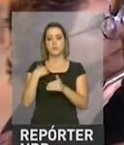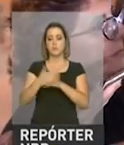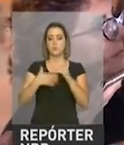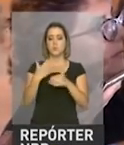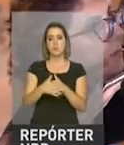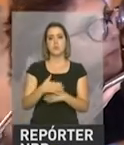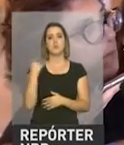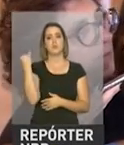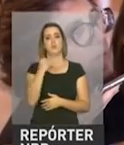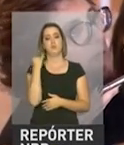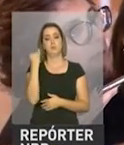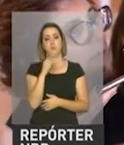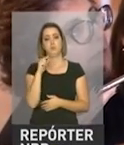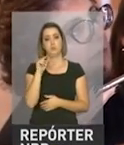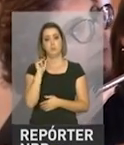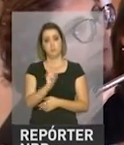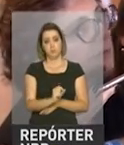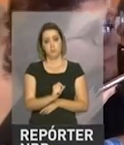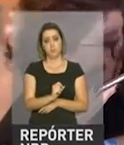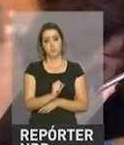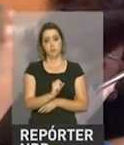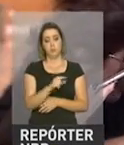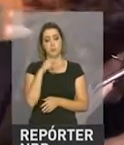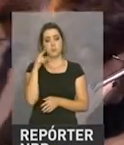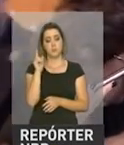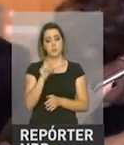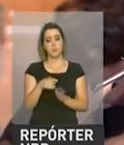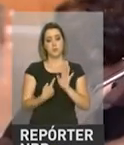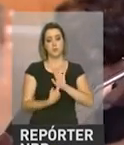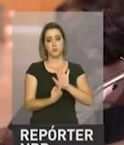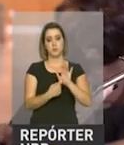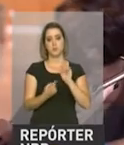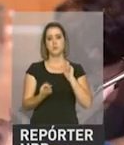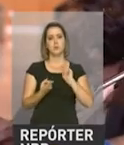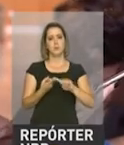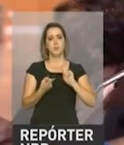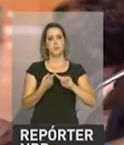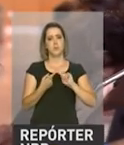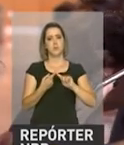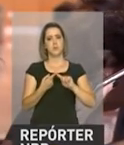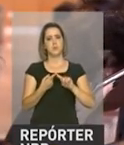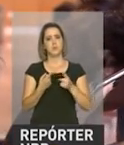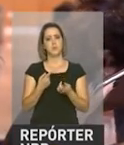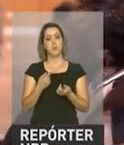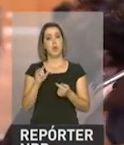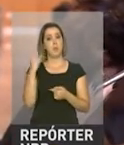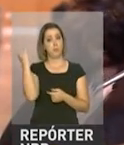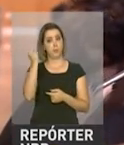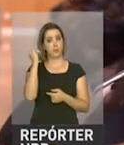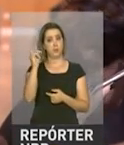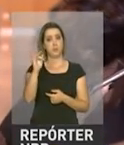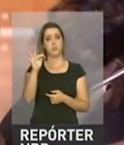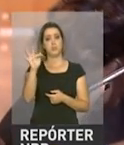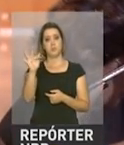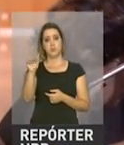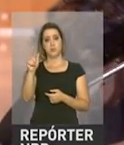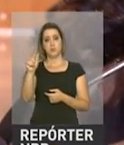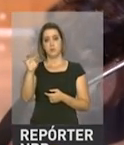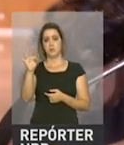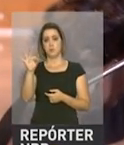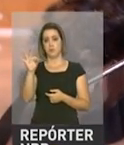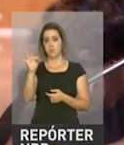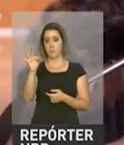desempenho muito importante e que mostra, primeiro, a pujança do fundo de garantia. Nós estamos falando